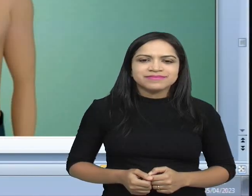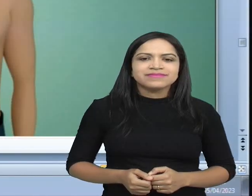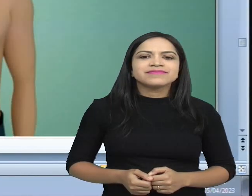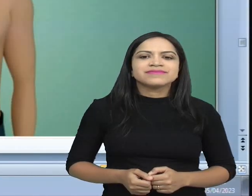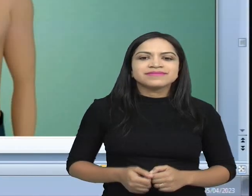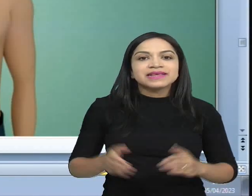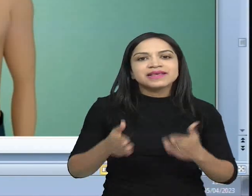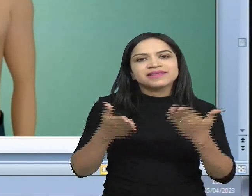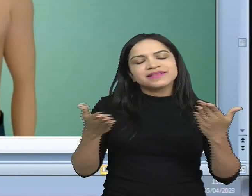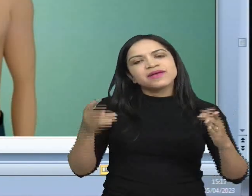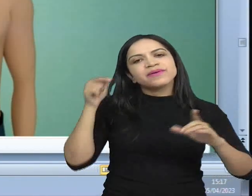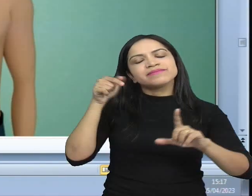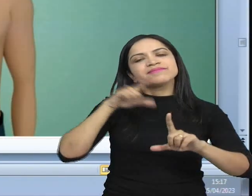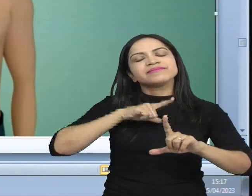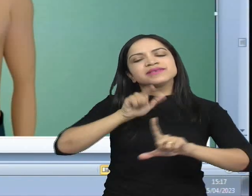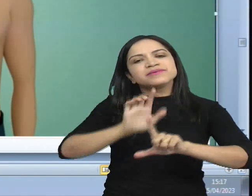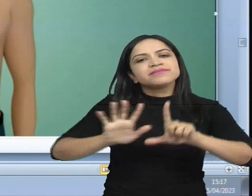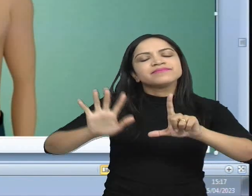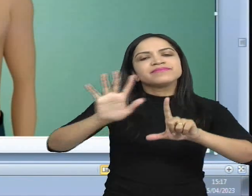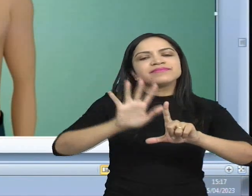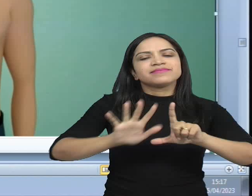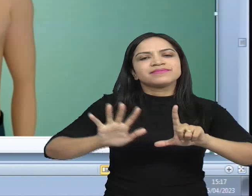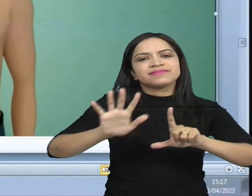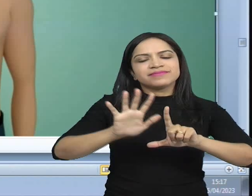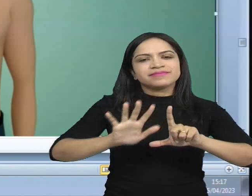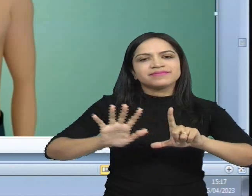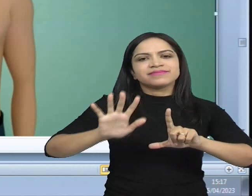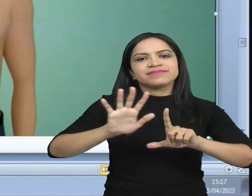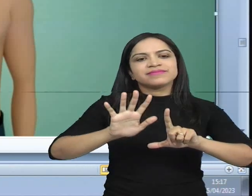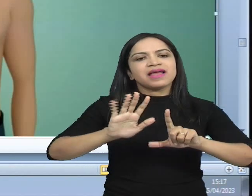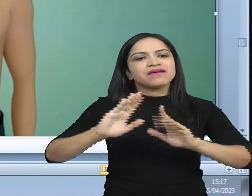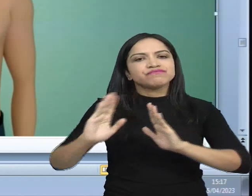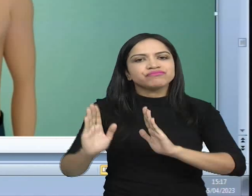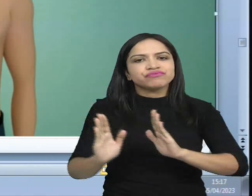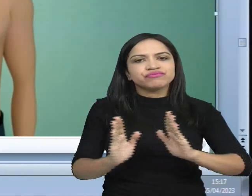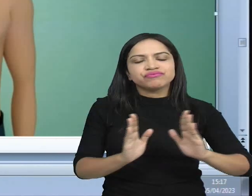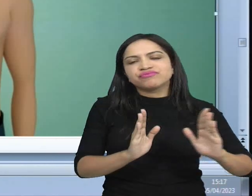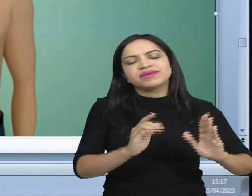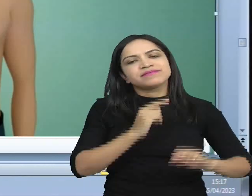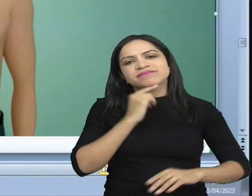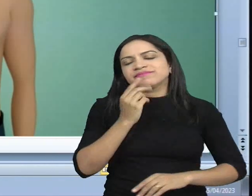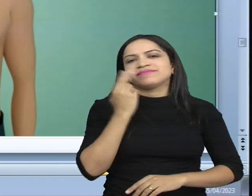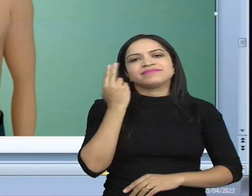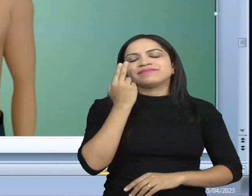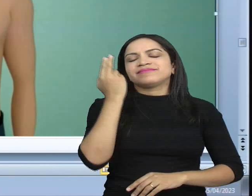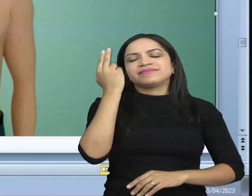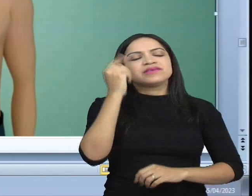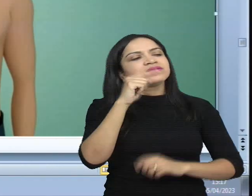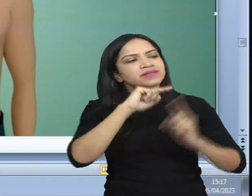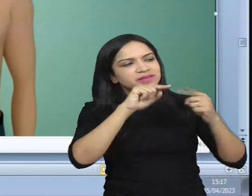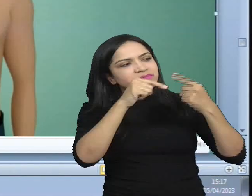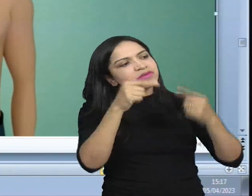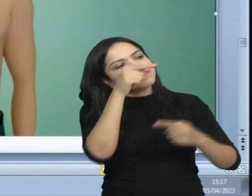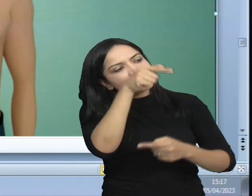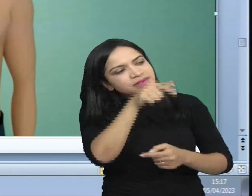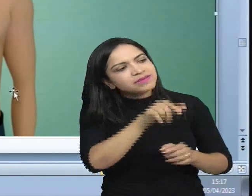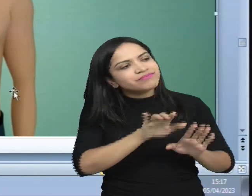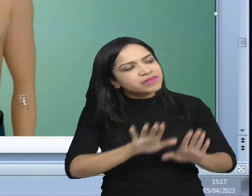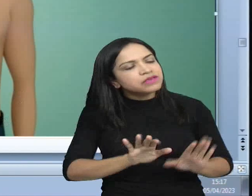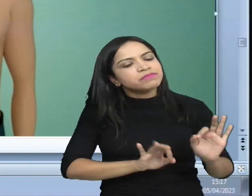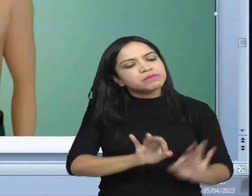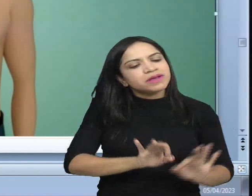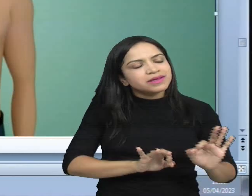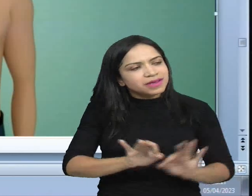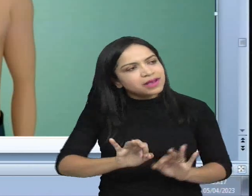desenho só mostrando... Se não conseguir, doutor, depois se o doutor puder deixar, tá, para que a TV câmera possa passar, né?